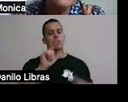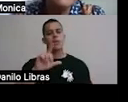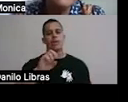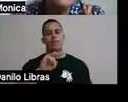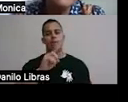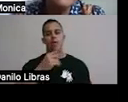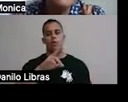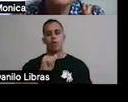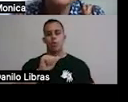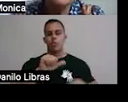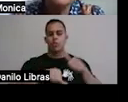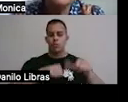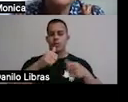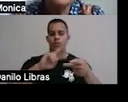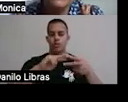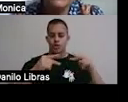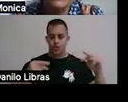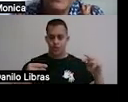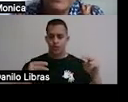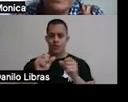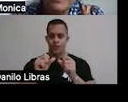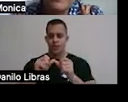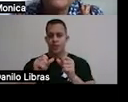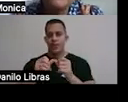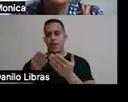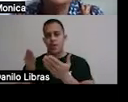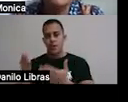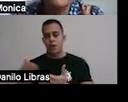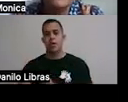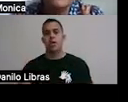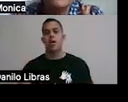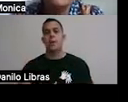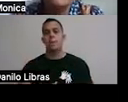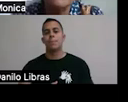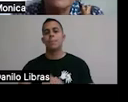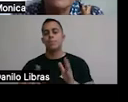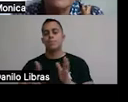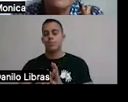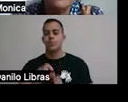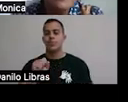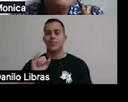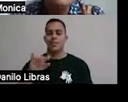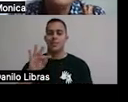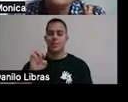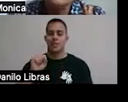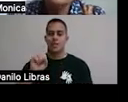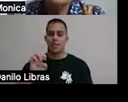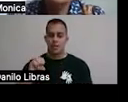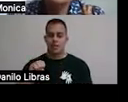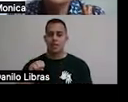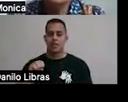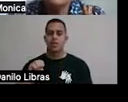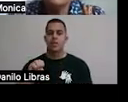modificada geneticamente para fazer esses precursores da síntese de AD